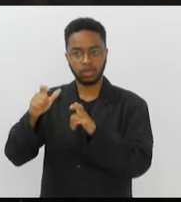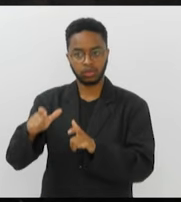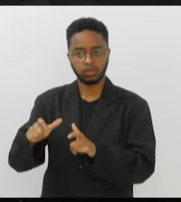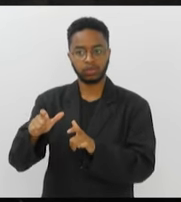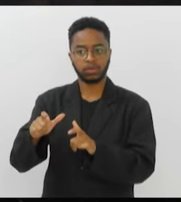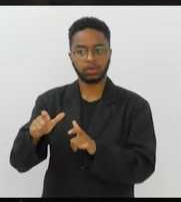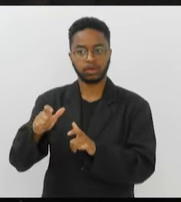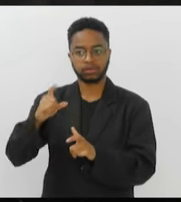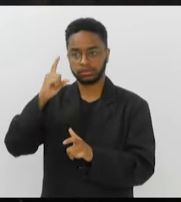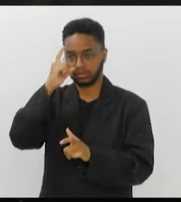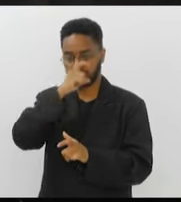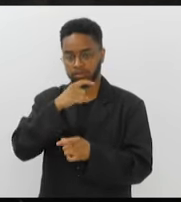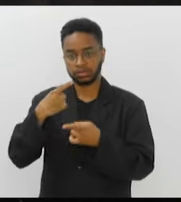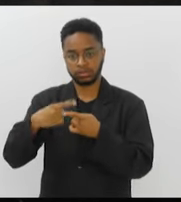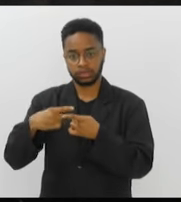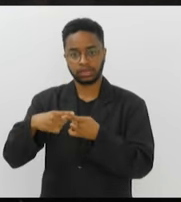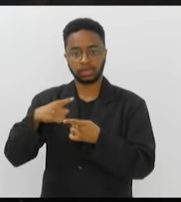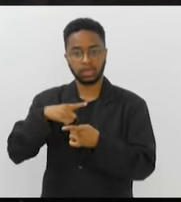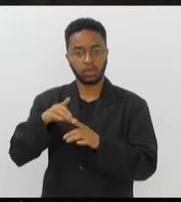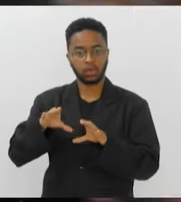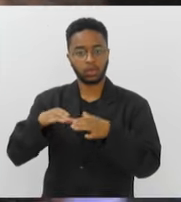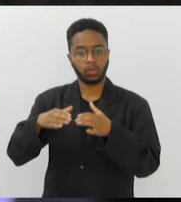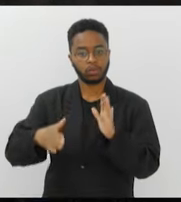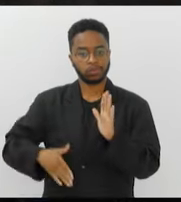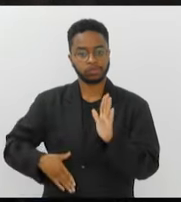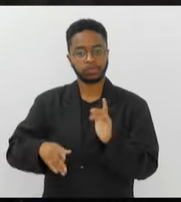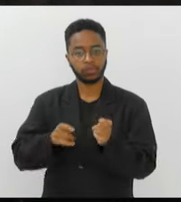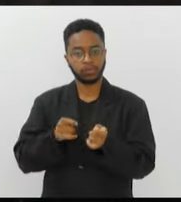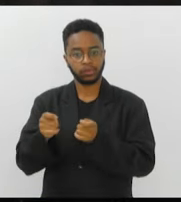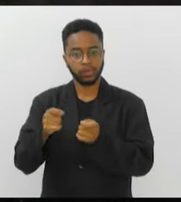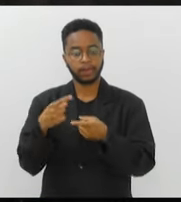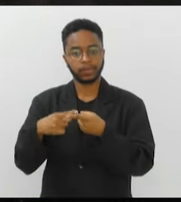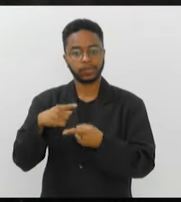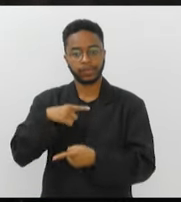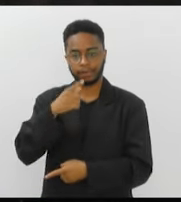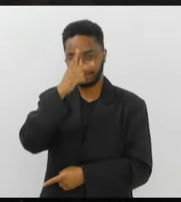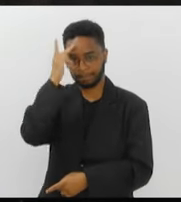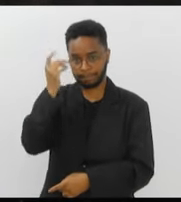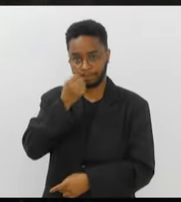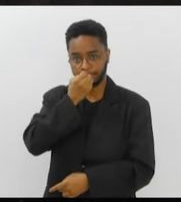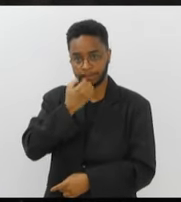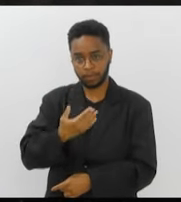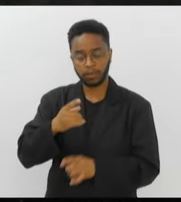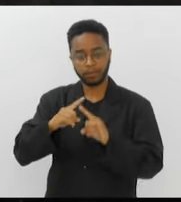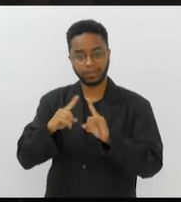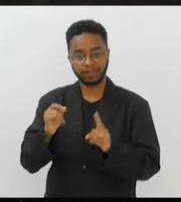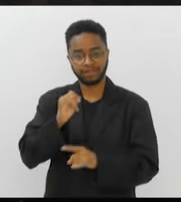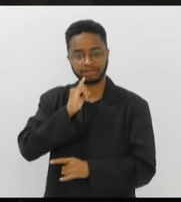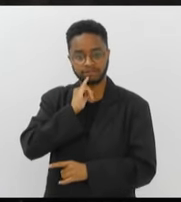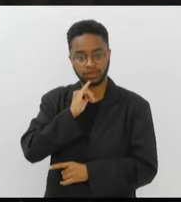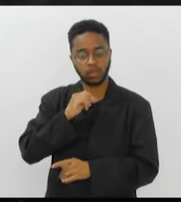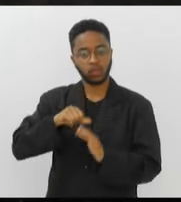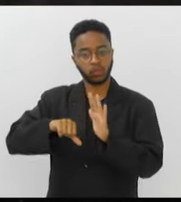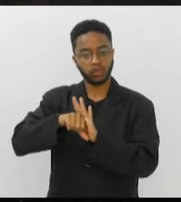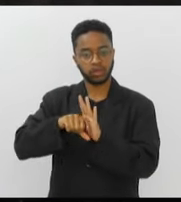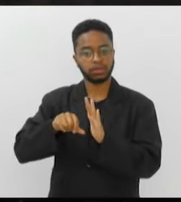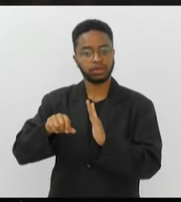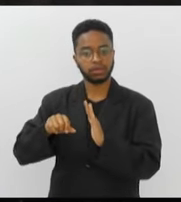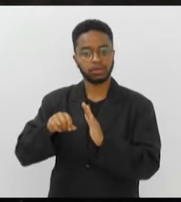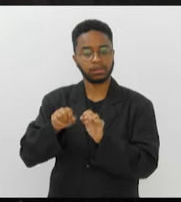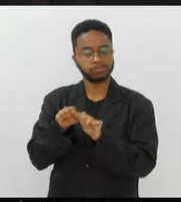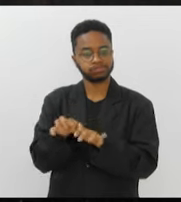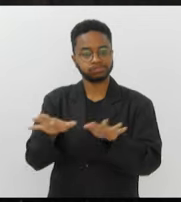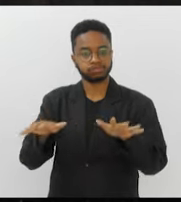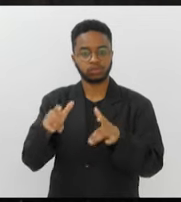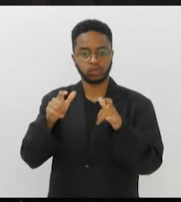infelizmente, pela criminalidade, onde é ocupado pessoas de bem, mas, infelizmente, o crime impera naquele local e onde